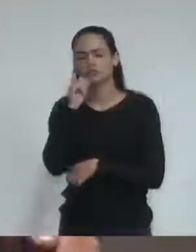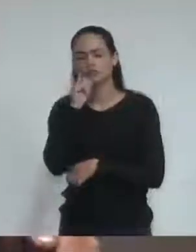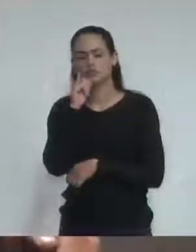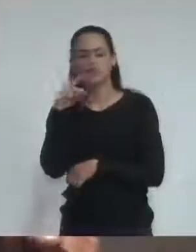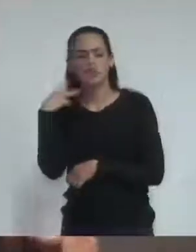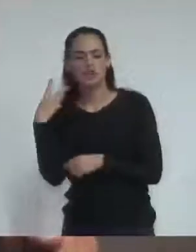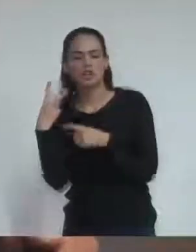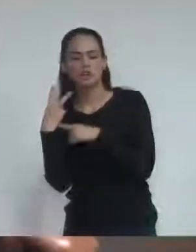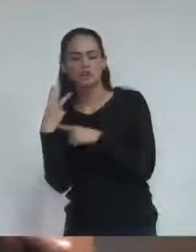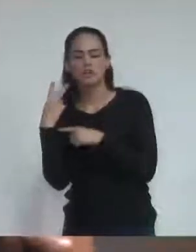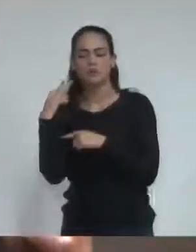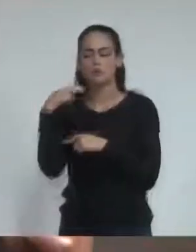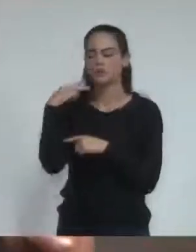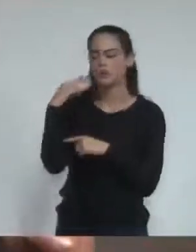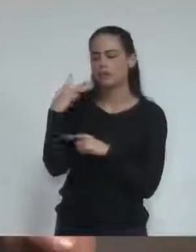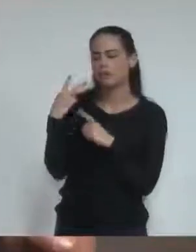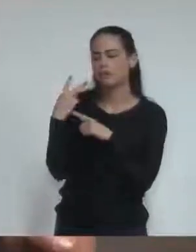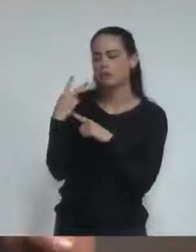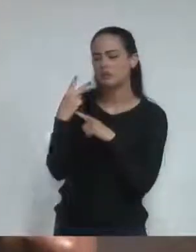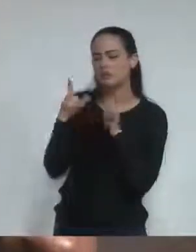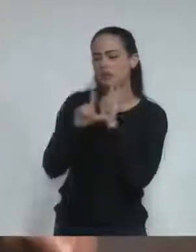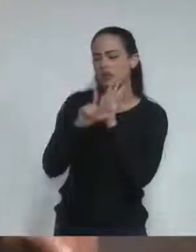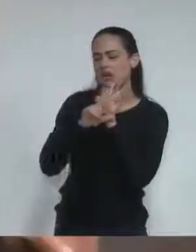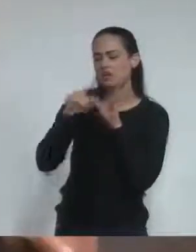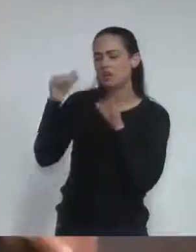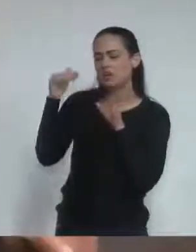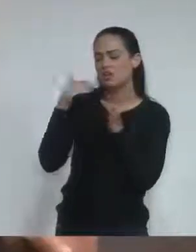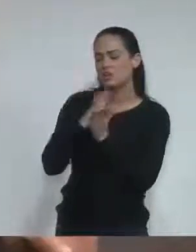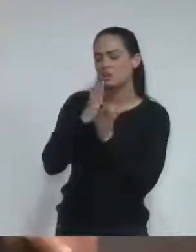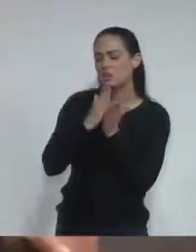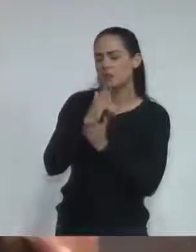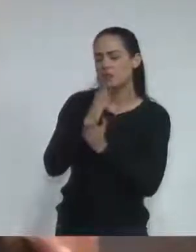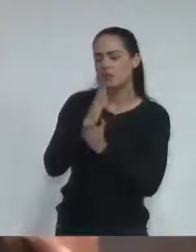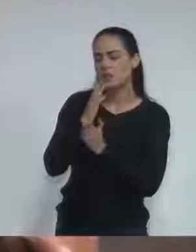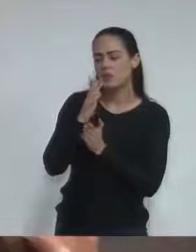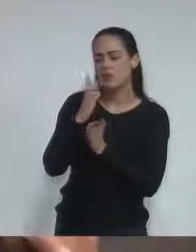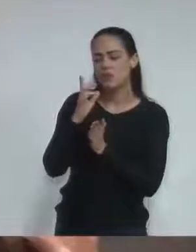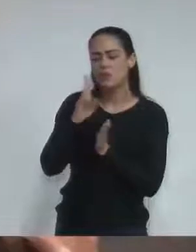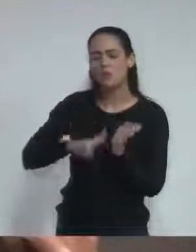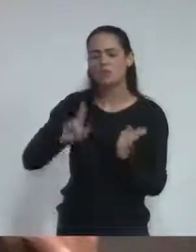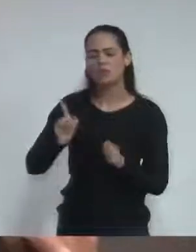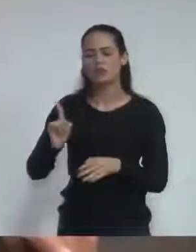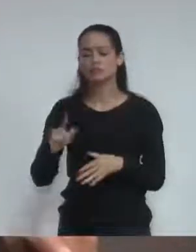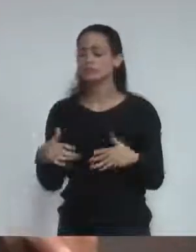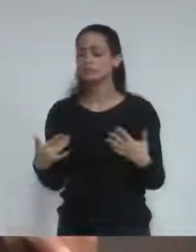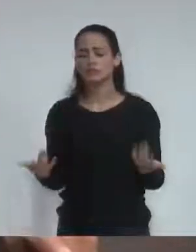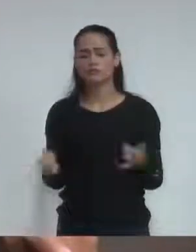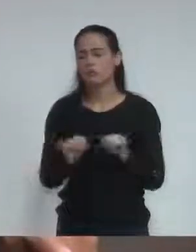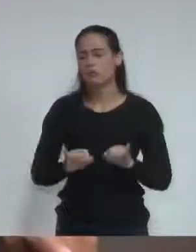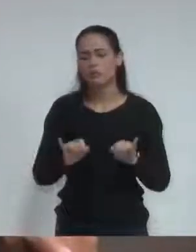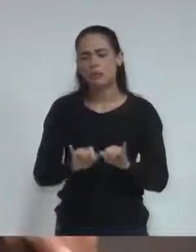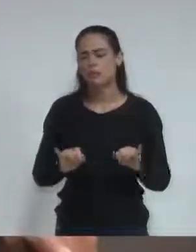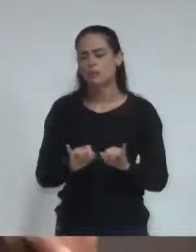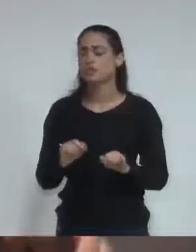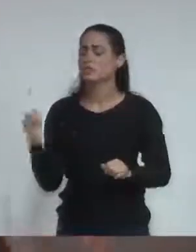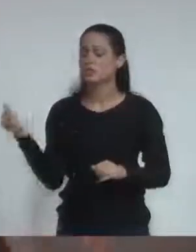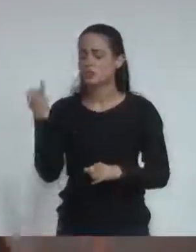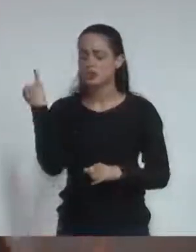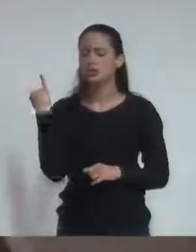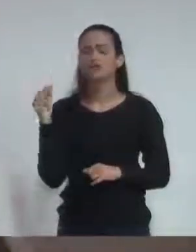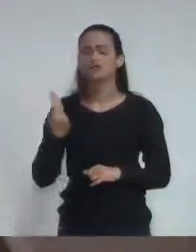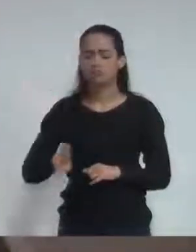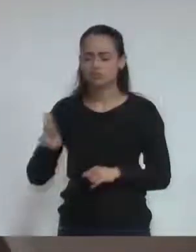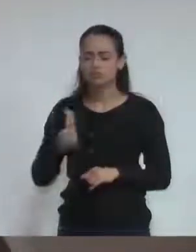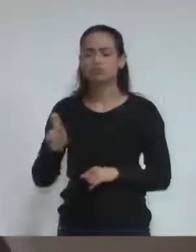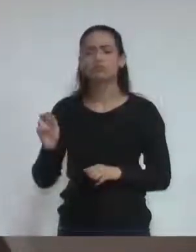não vamos utilizar. Uma grande besteira. É só uma ferramenta que está aí para ser utilizado e em prol do município. Essa,